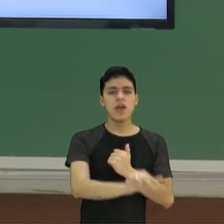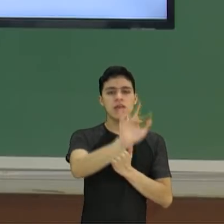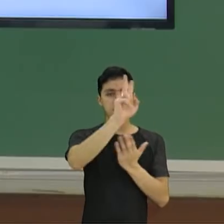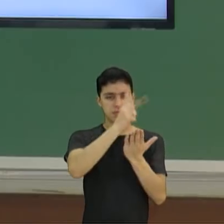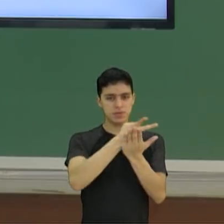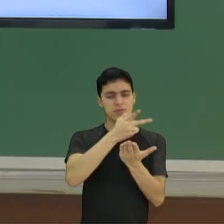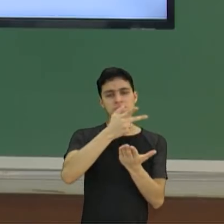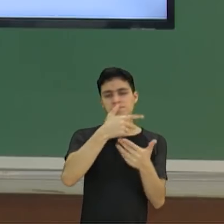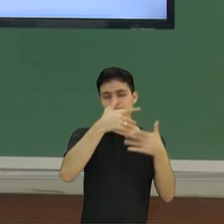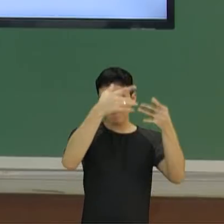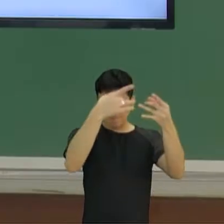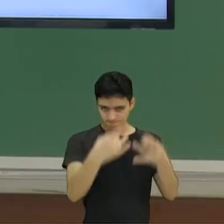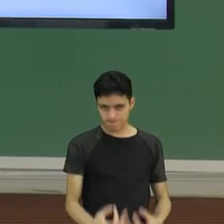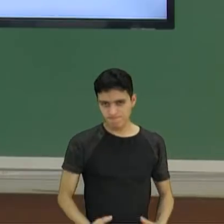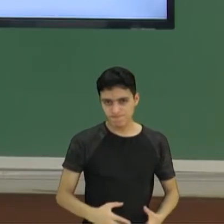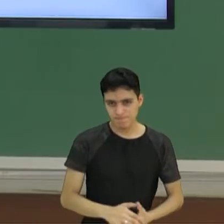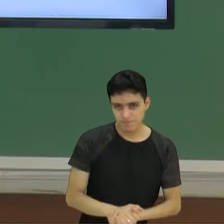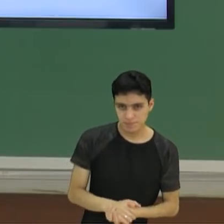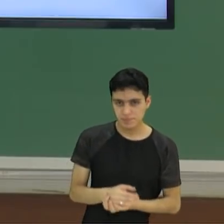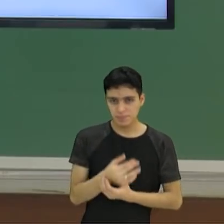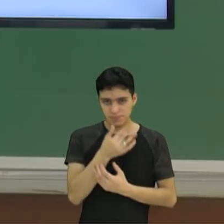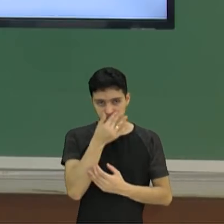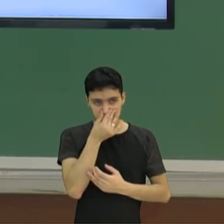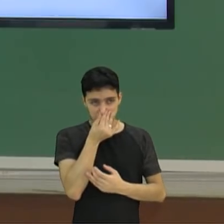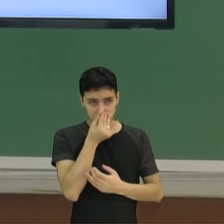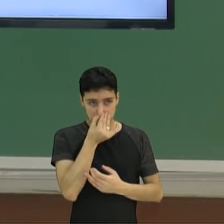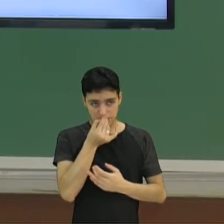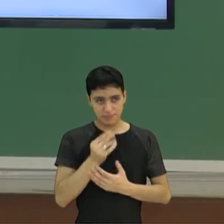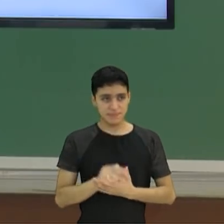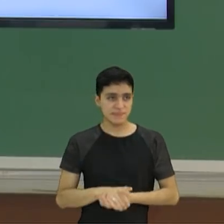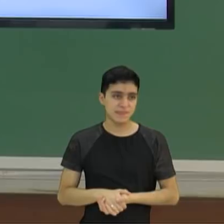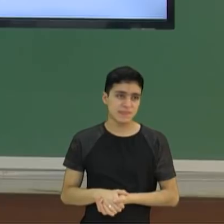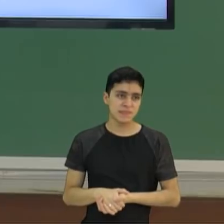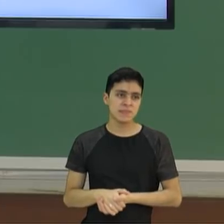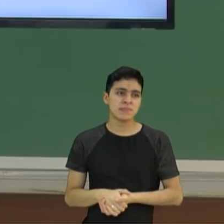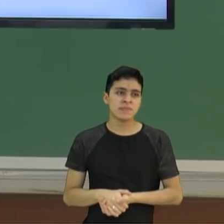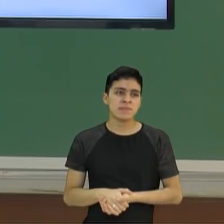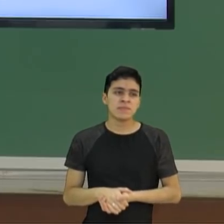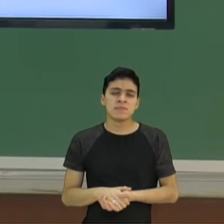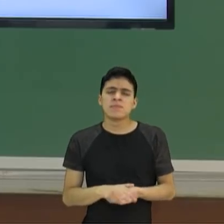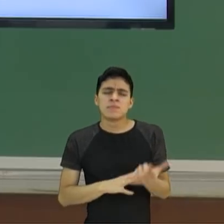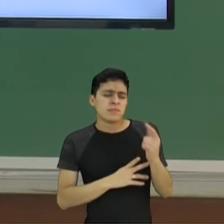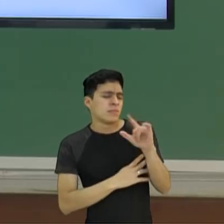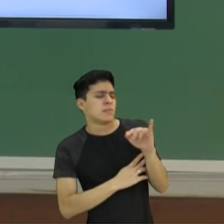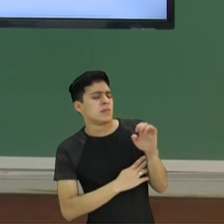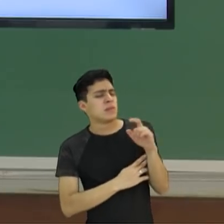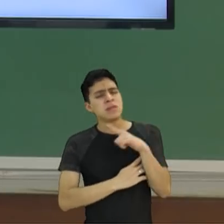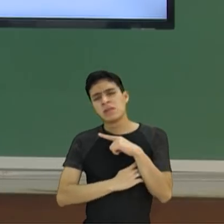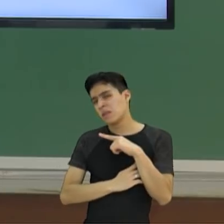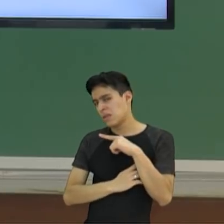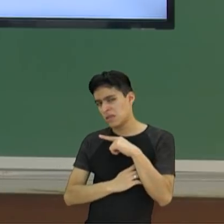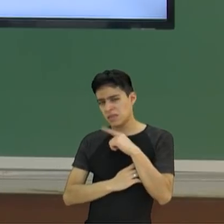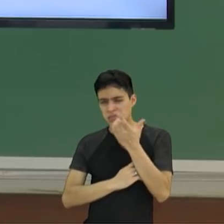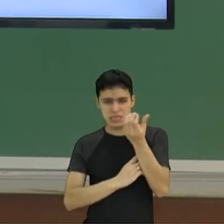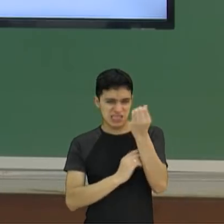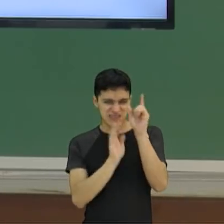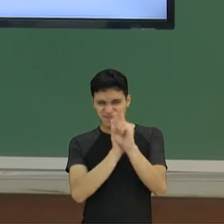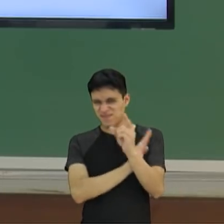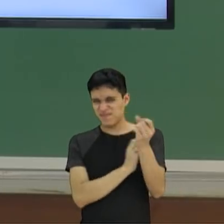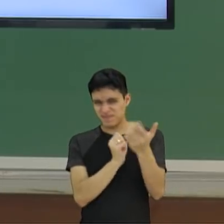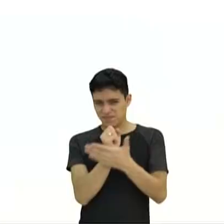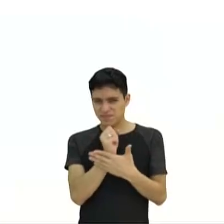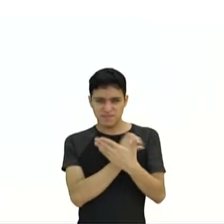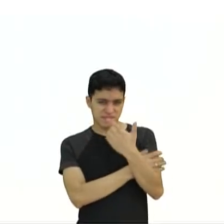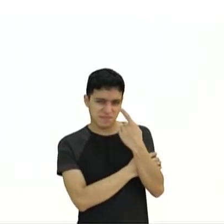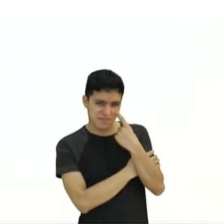são detalhados nos parágrafos seguintes. O lead tem aí 6 perguntas básicas. Veja